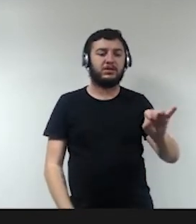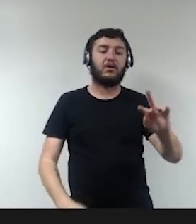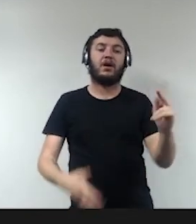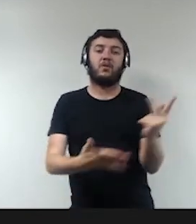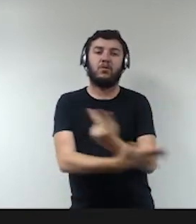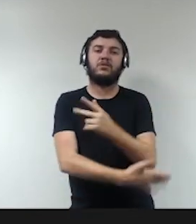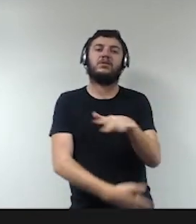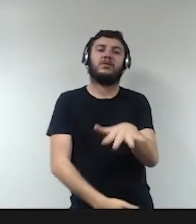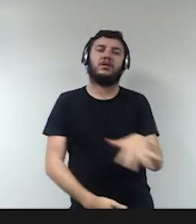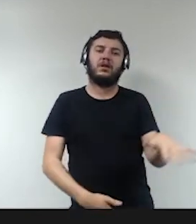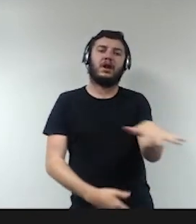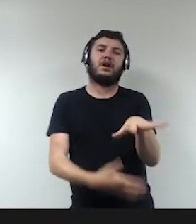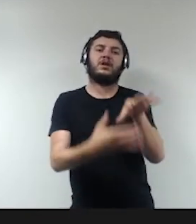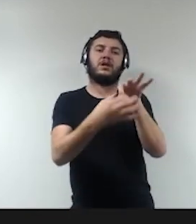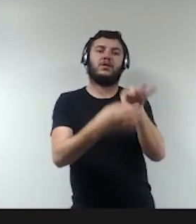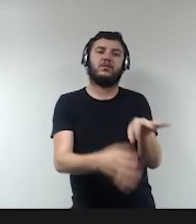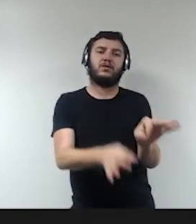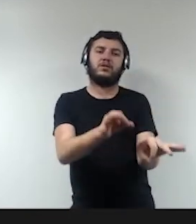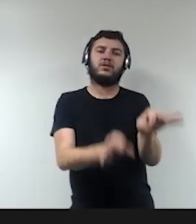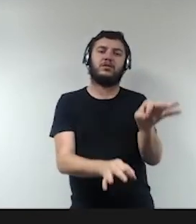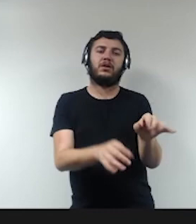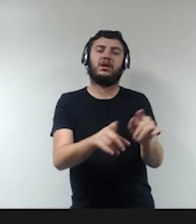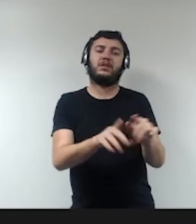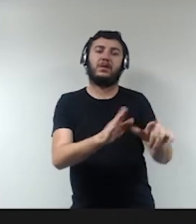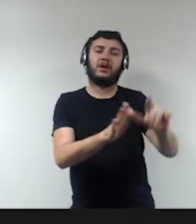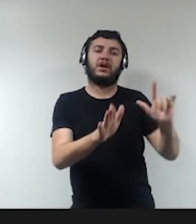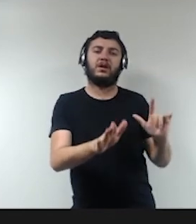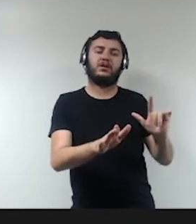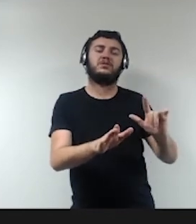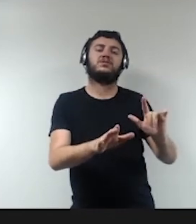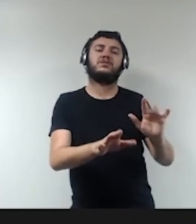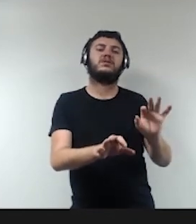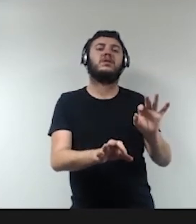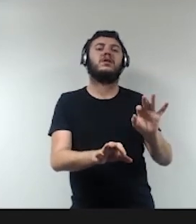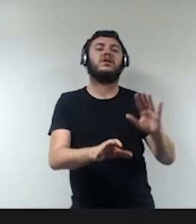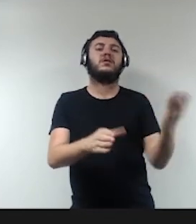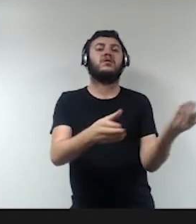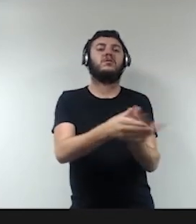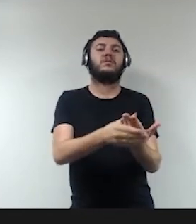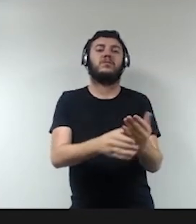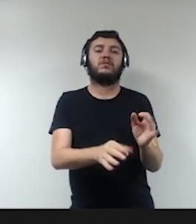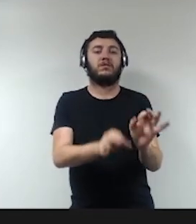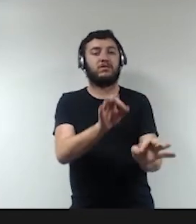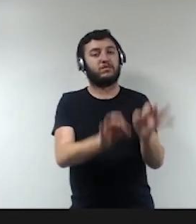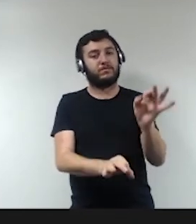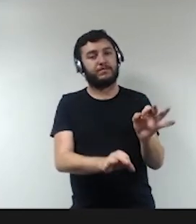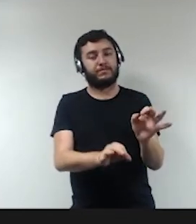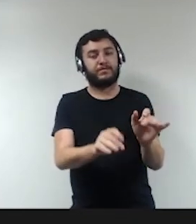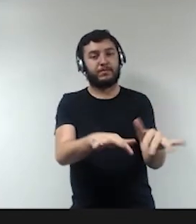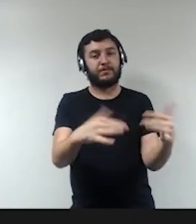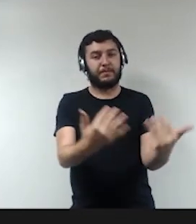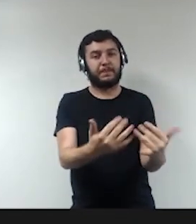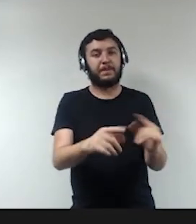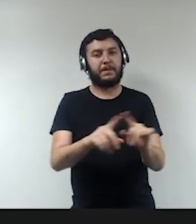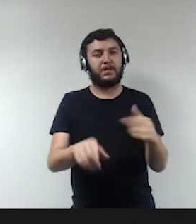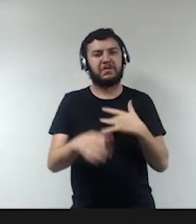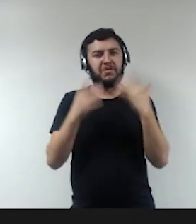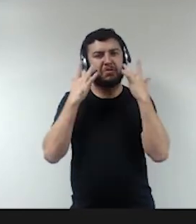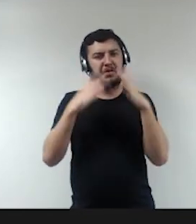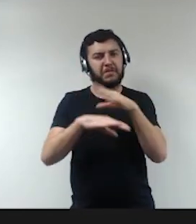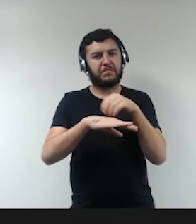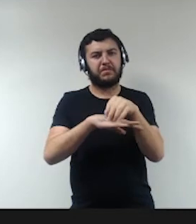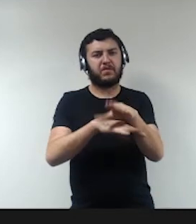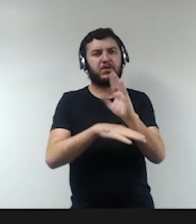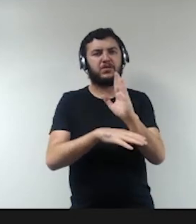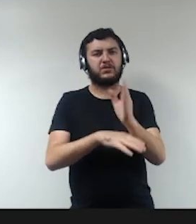E também no pré-processual. É isso. Não sei se eu dei o meu recado, acho que faltou, não sei se eu abordei